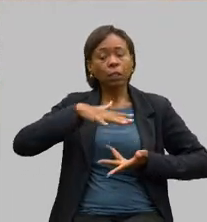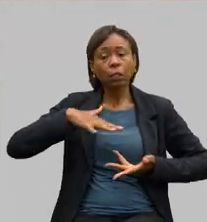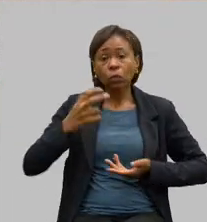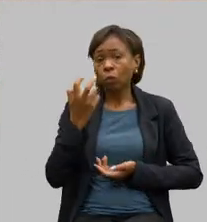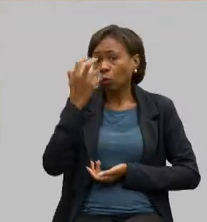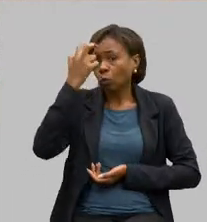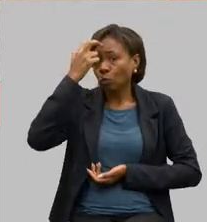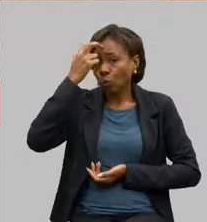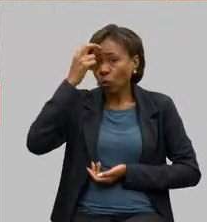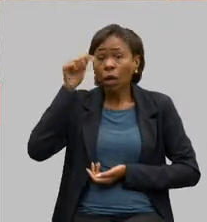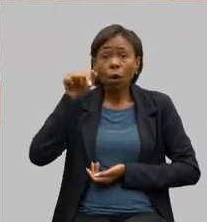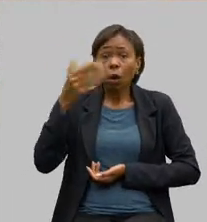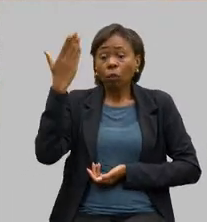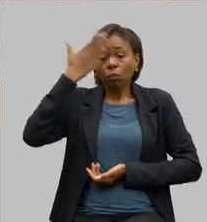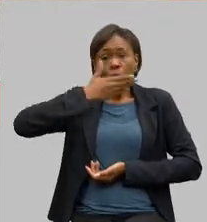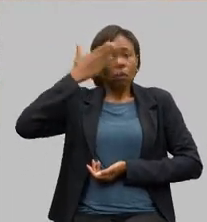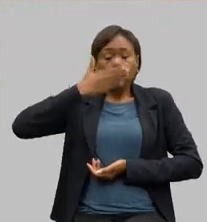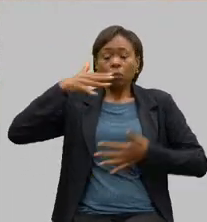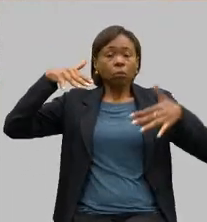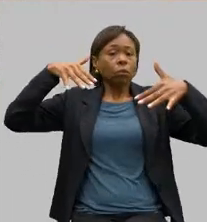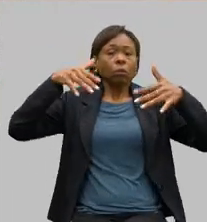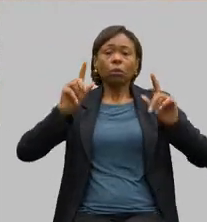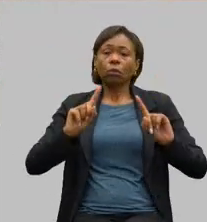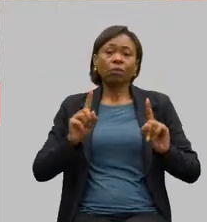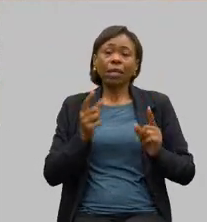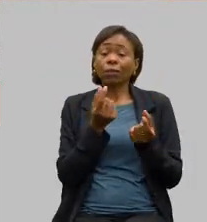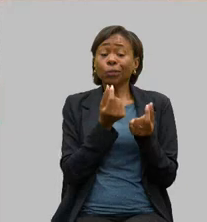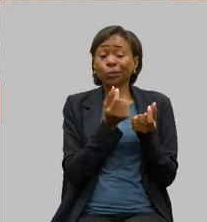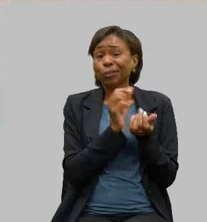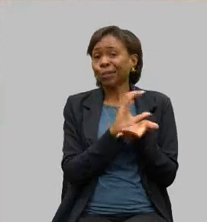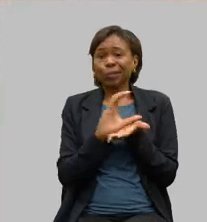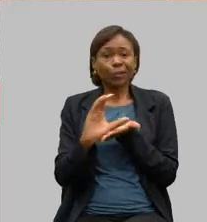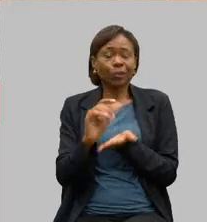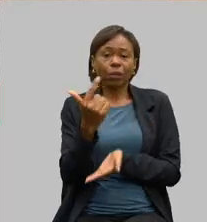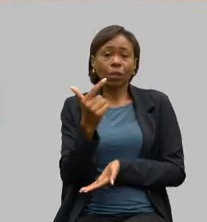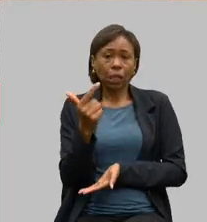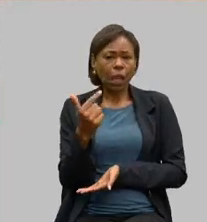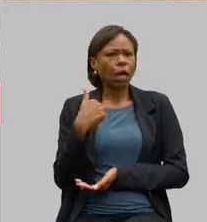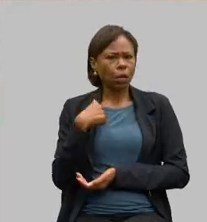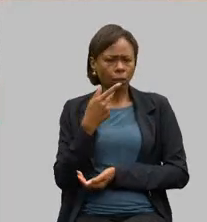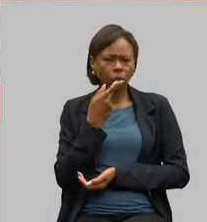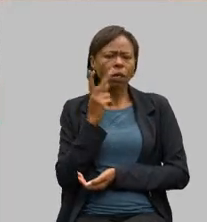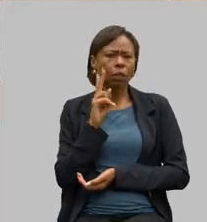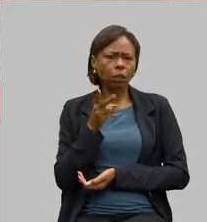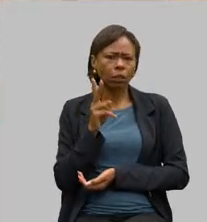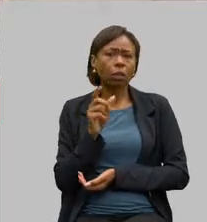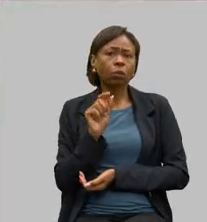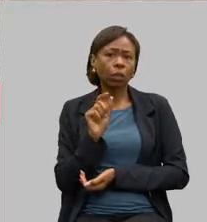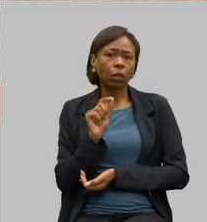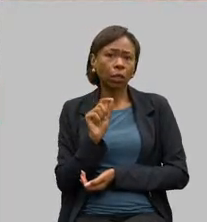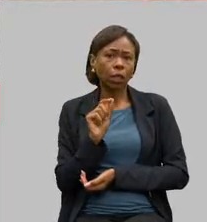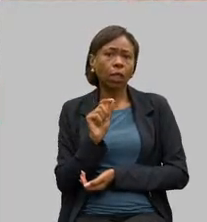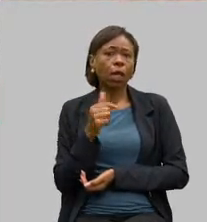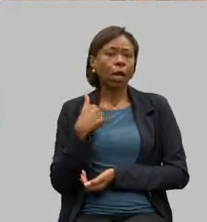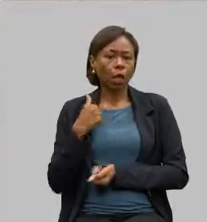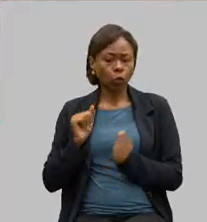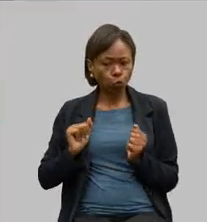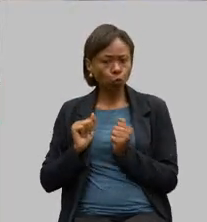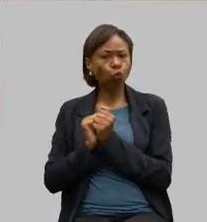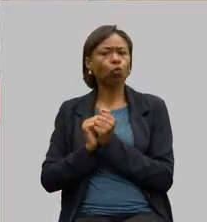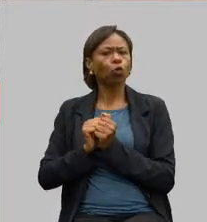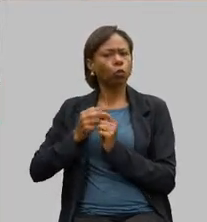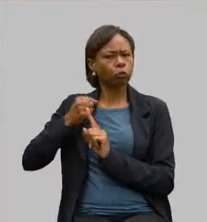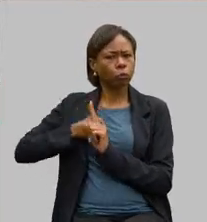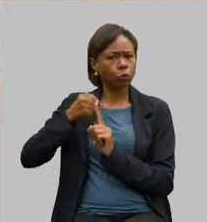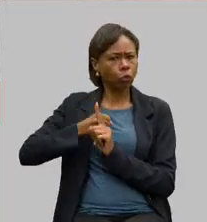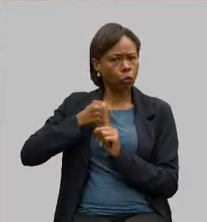povo muito invisibilizado com relação ao recurso público então eu sempre falo eu tô aqui por caus dos Pobres mas também dos lutadores Guerreiros da